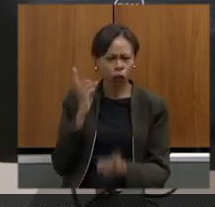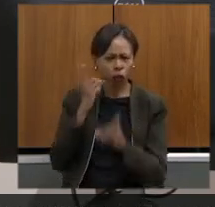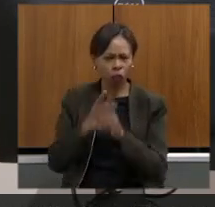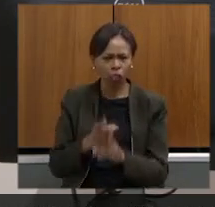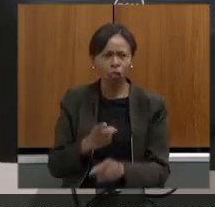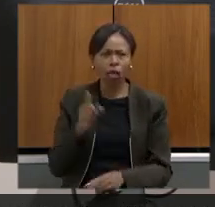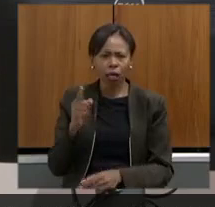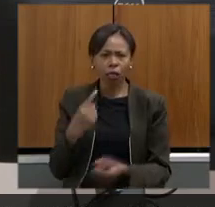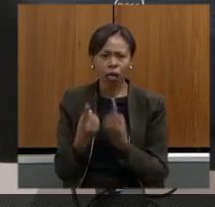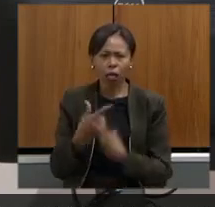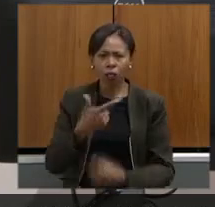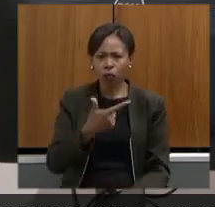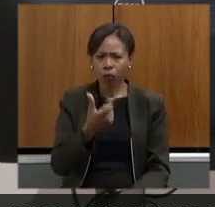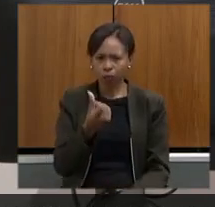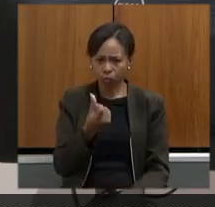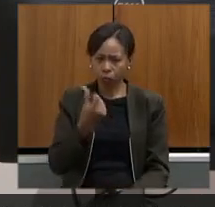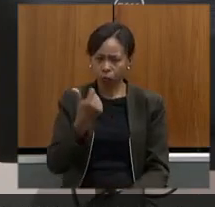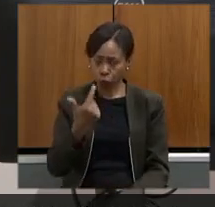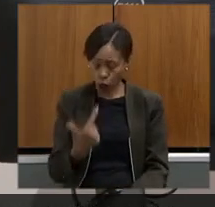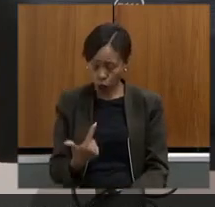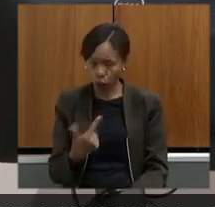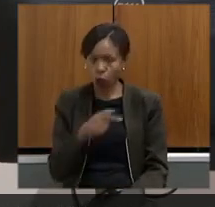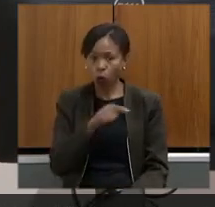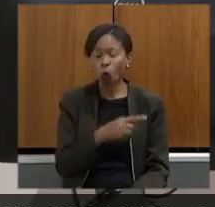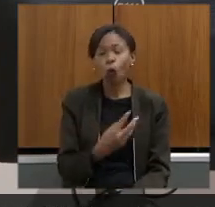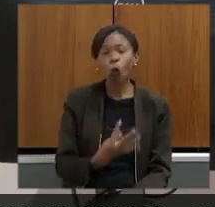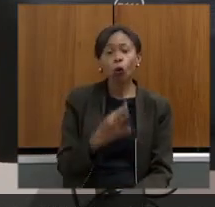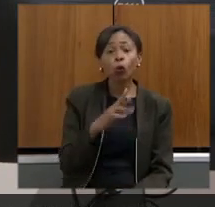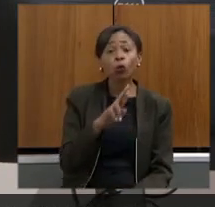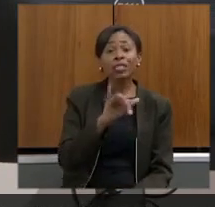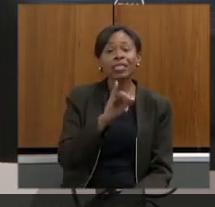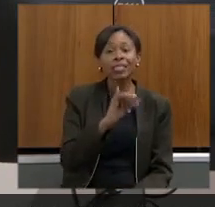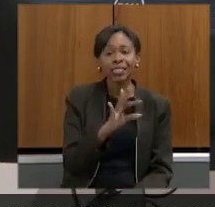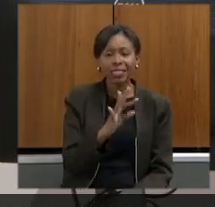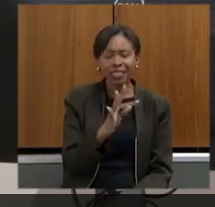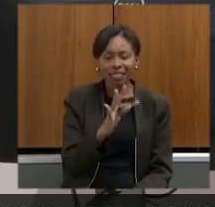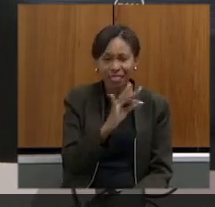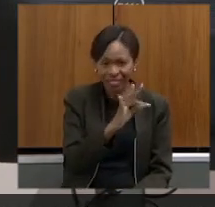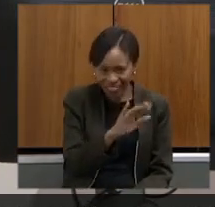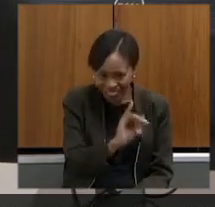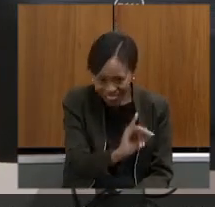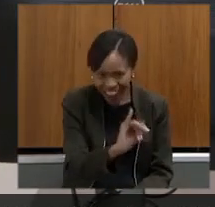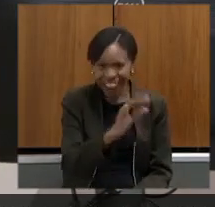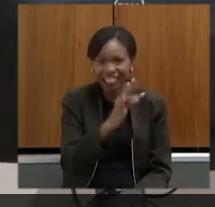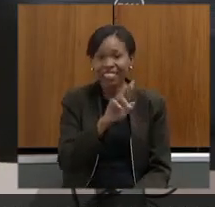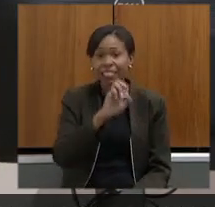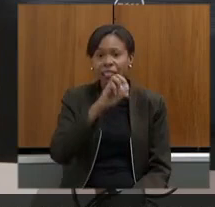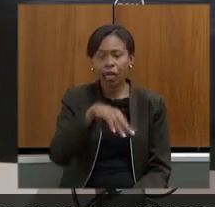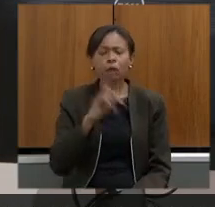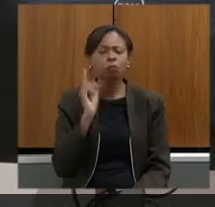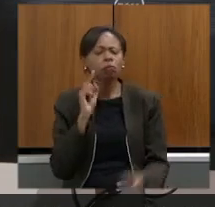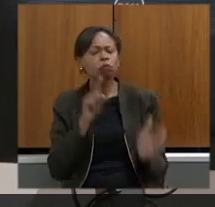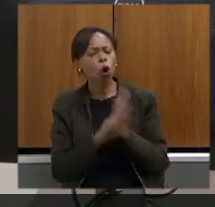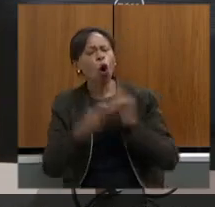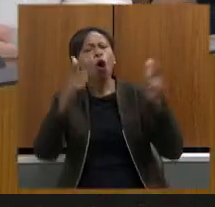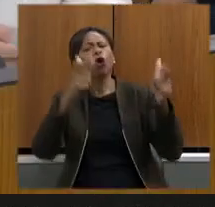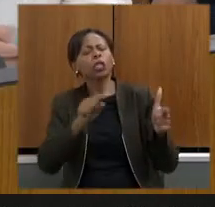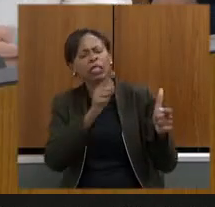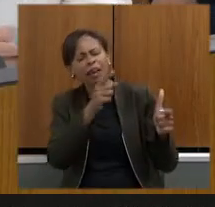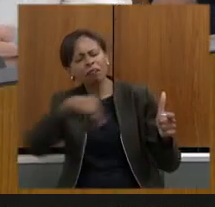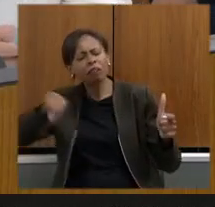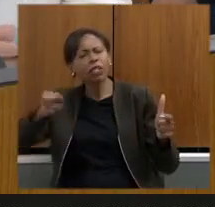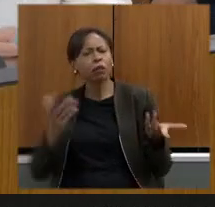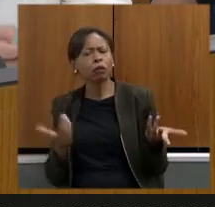com trem tava parado e perguntei onde você tava vindo de Corumbá Corumbá é o eu trago minério para